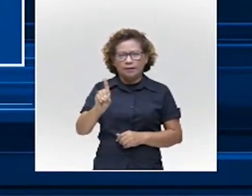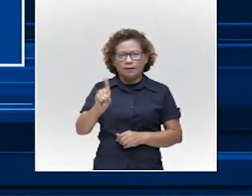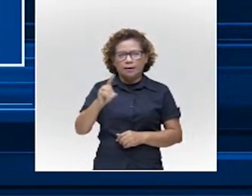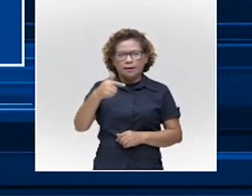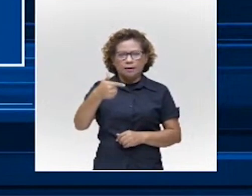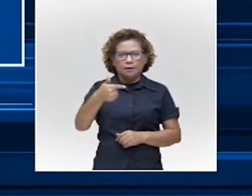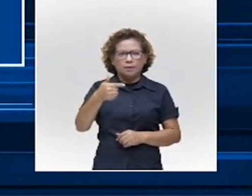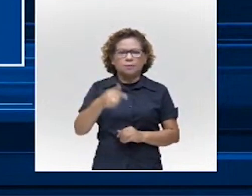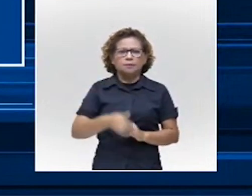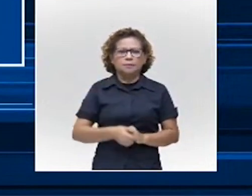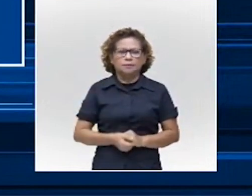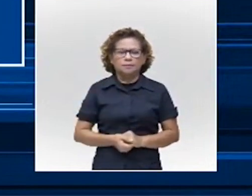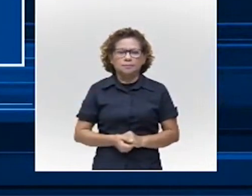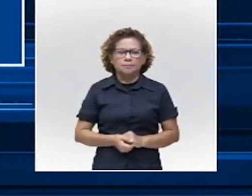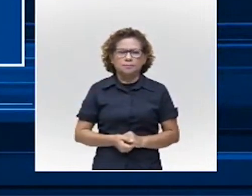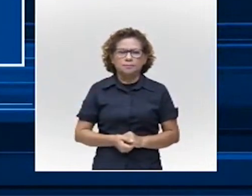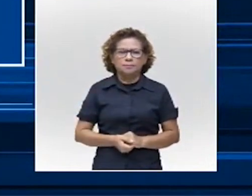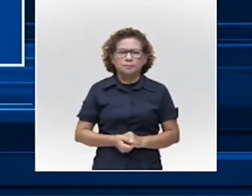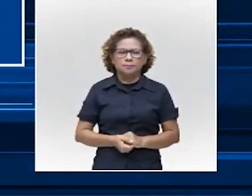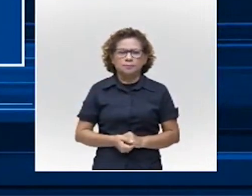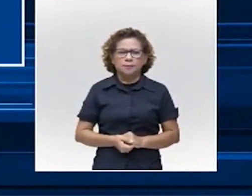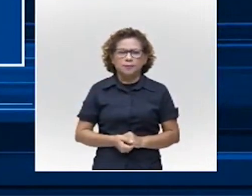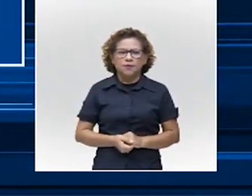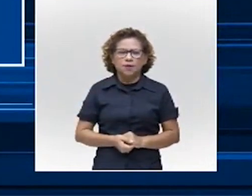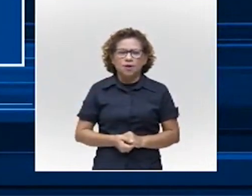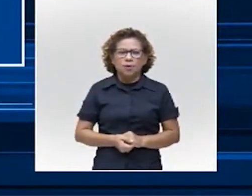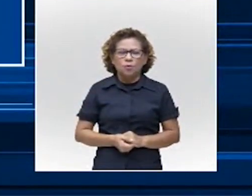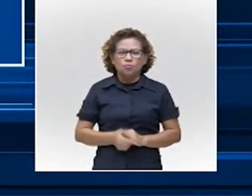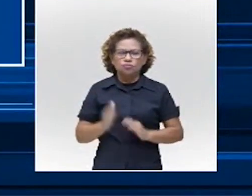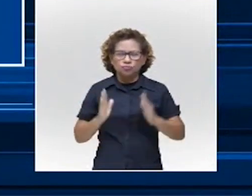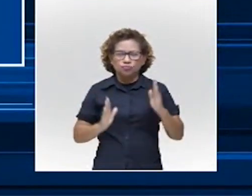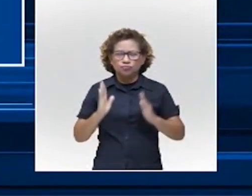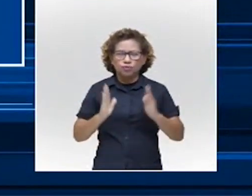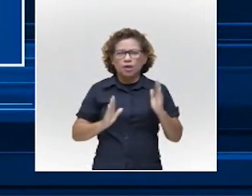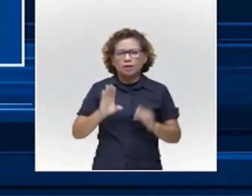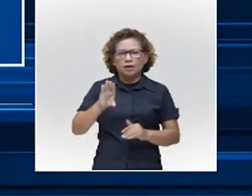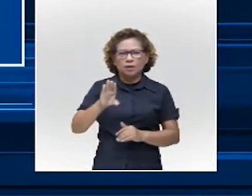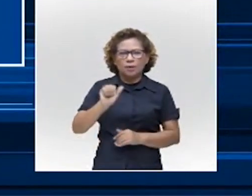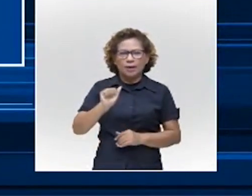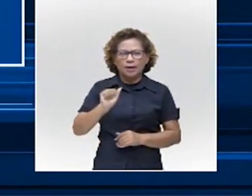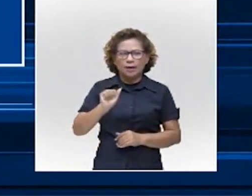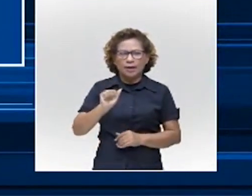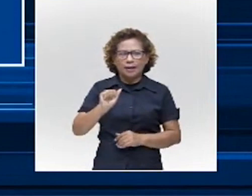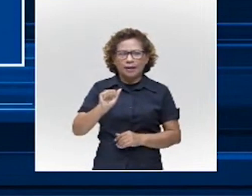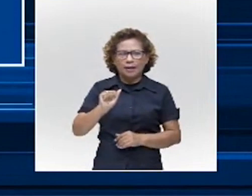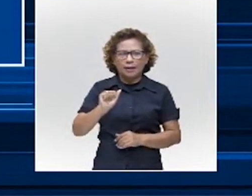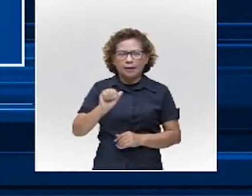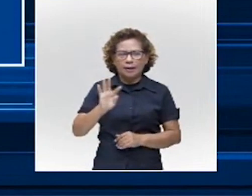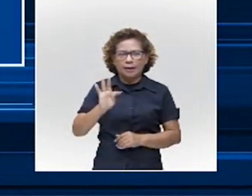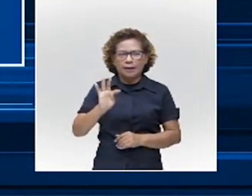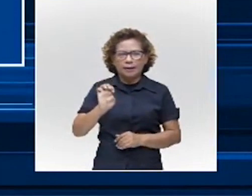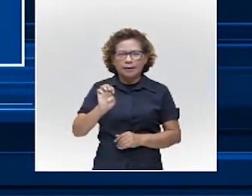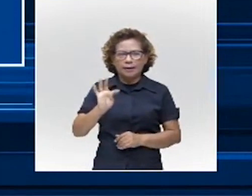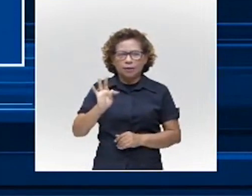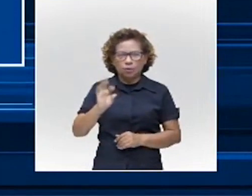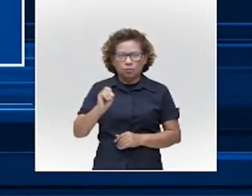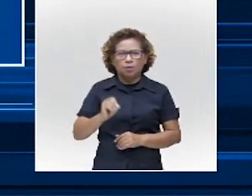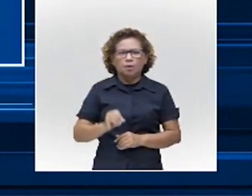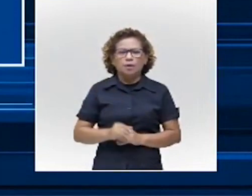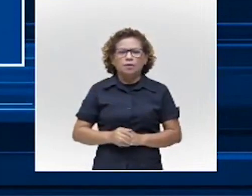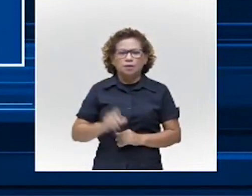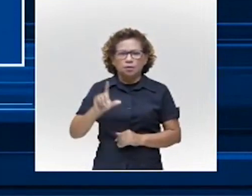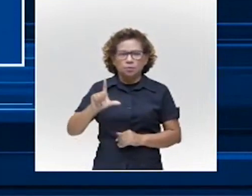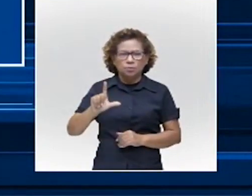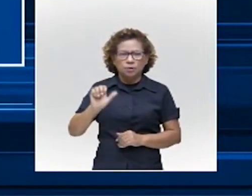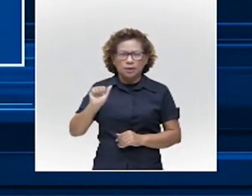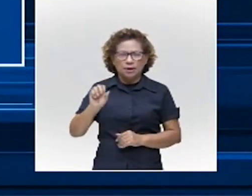ao quadrado. E os catetos são justamente os valores dos lados. Então, eu tenho L ao